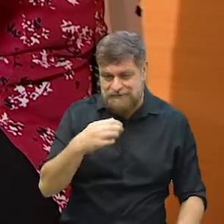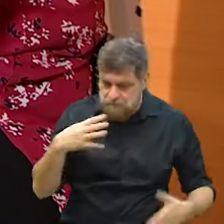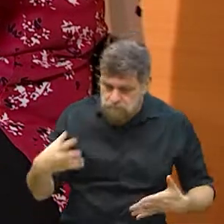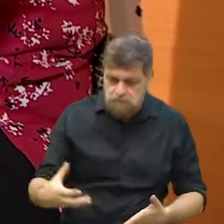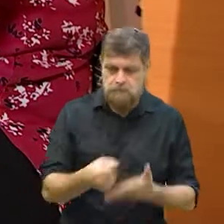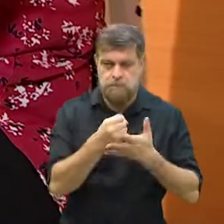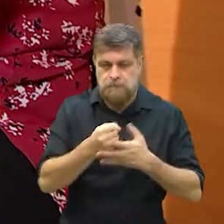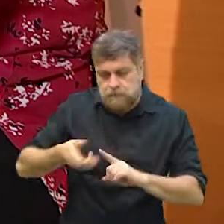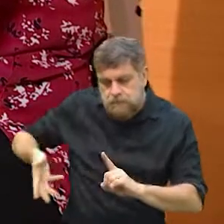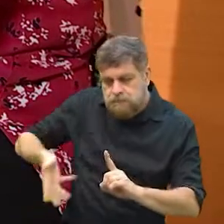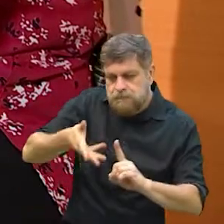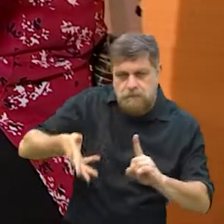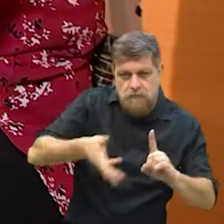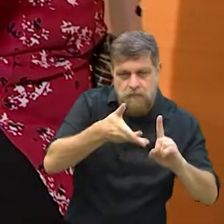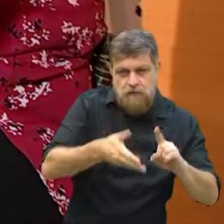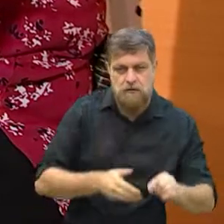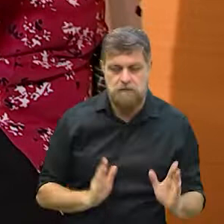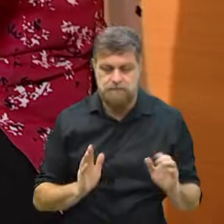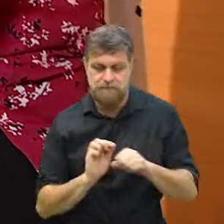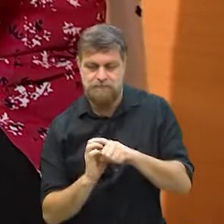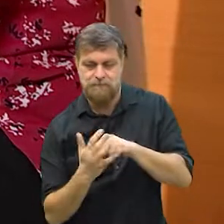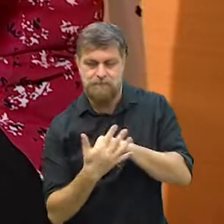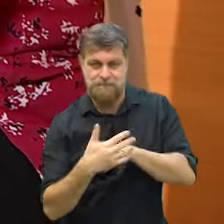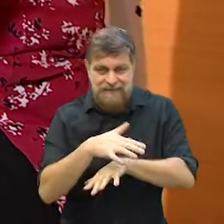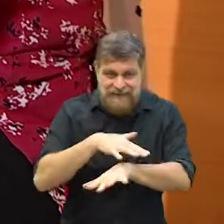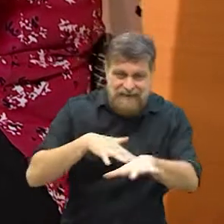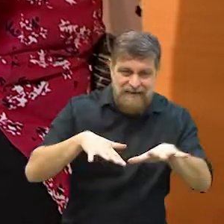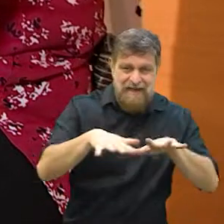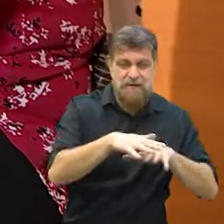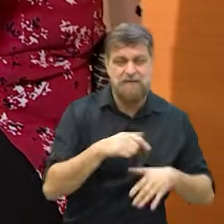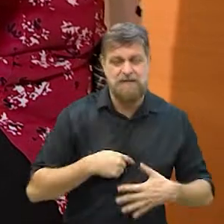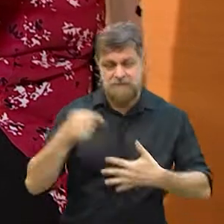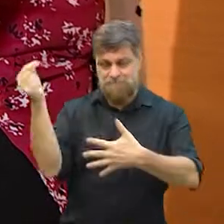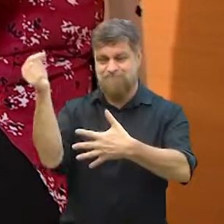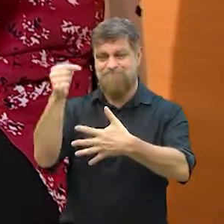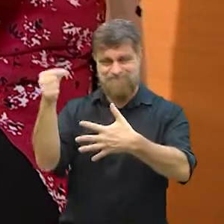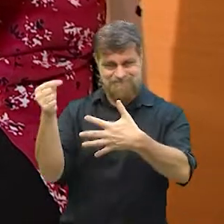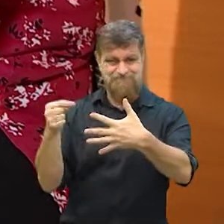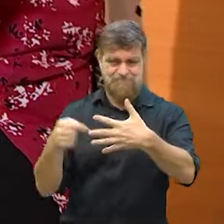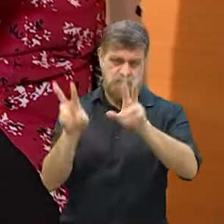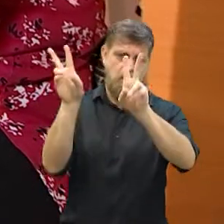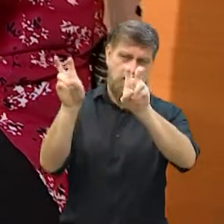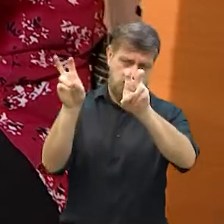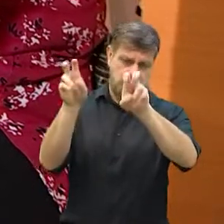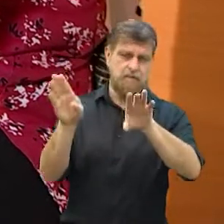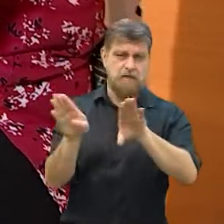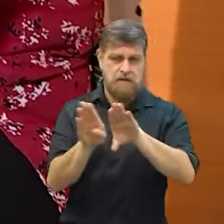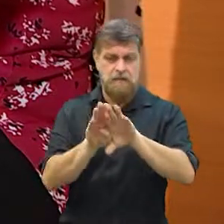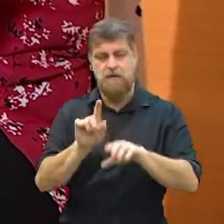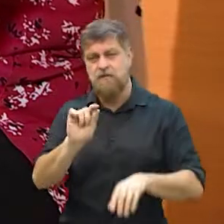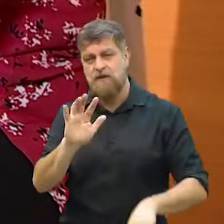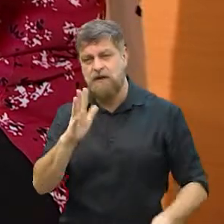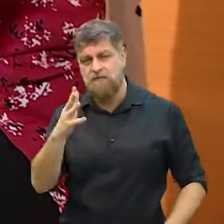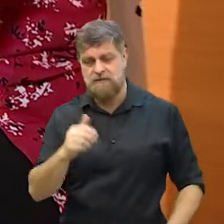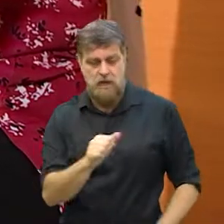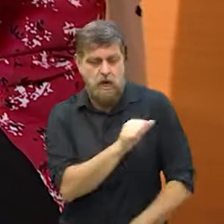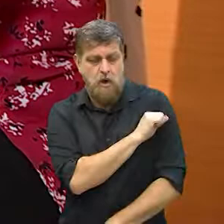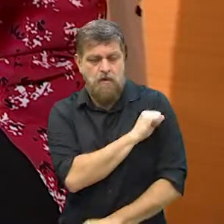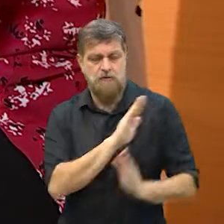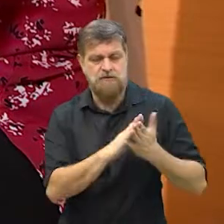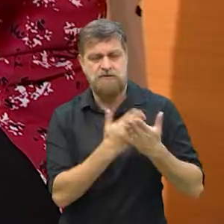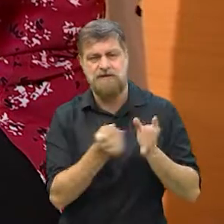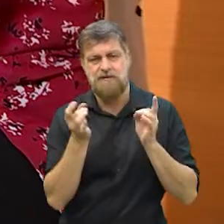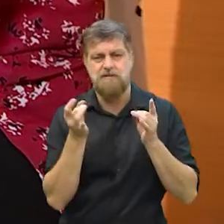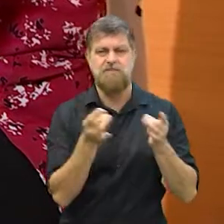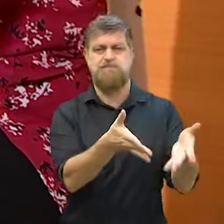Precisa resgatar esses alunos, não só por causa da pandemia, mas também tem outros assuntos envolvidos aí, que acabam fazendo o